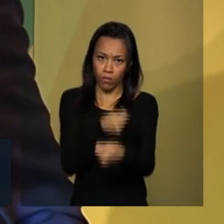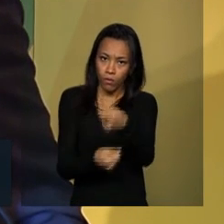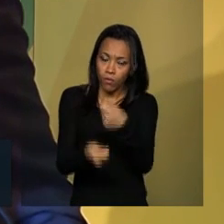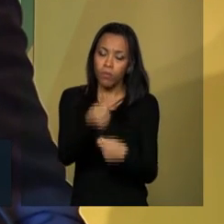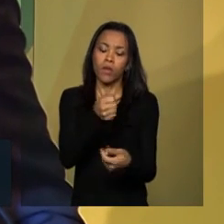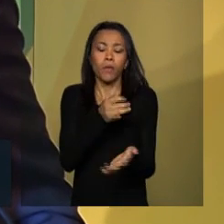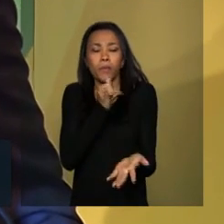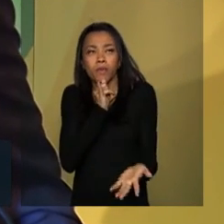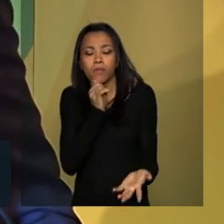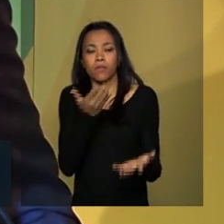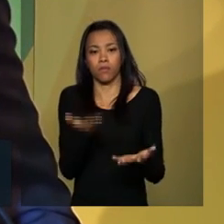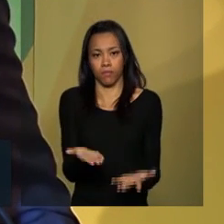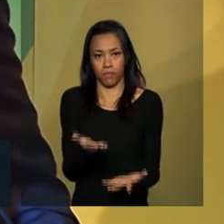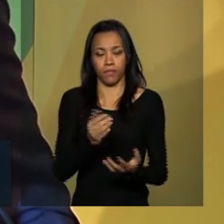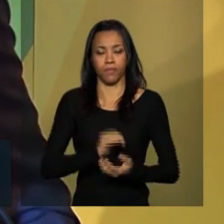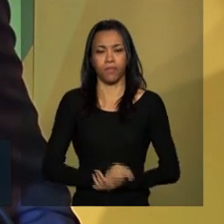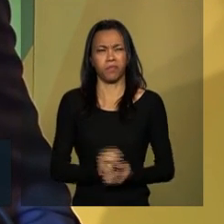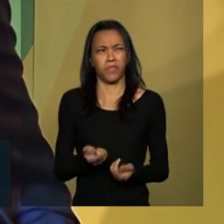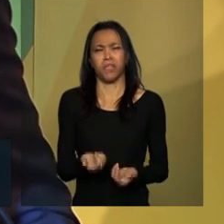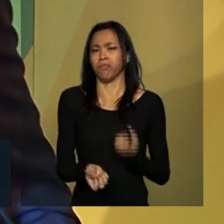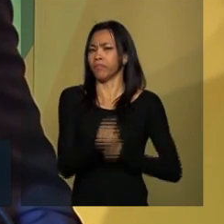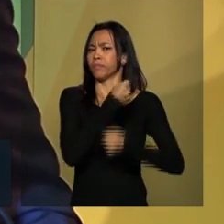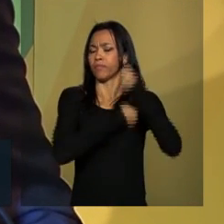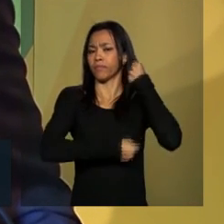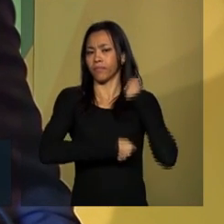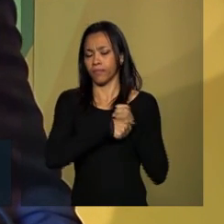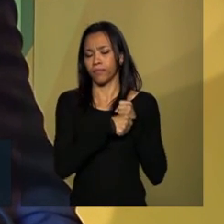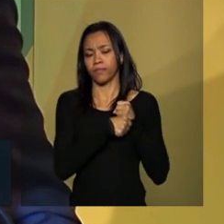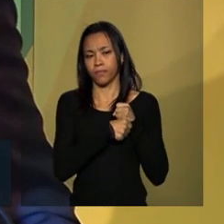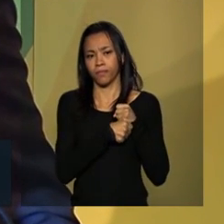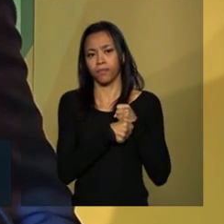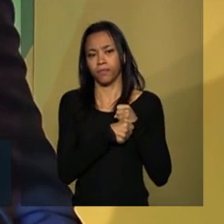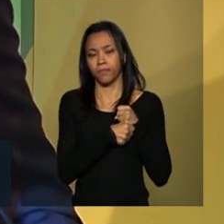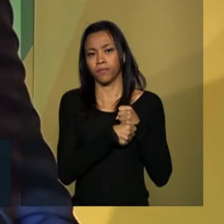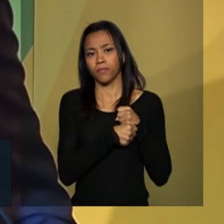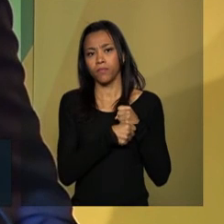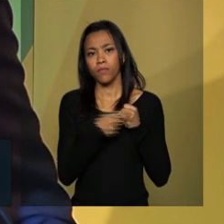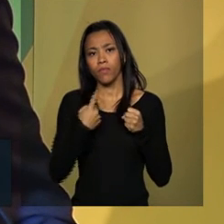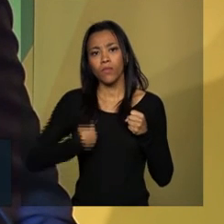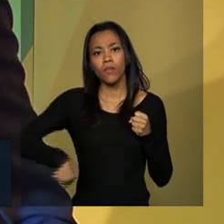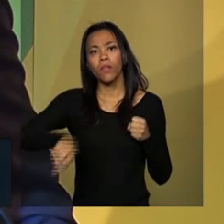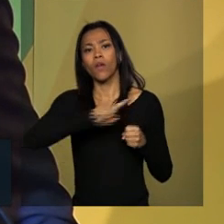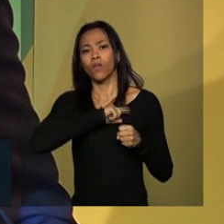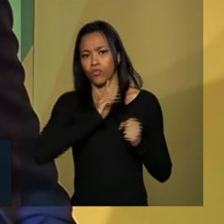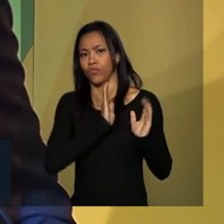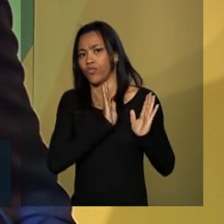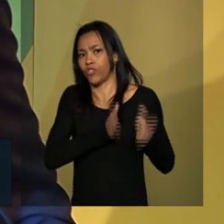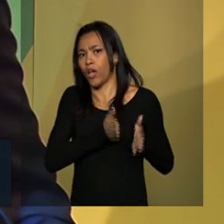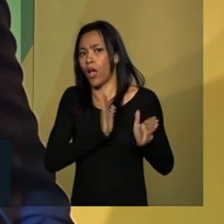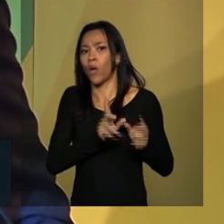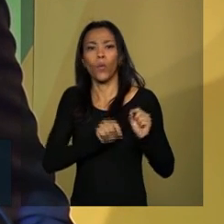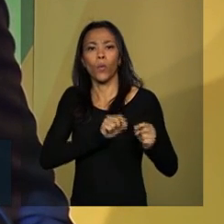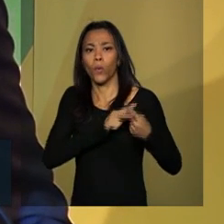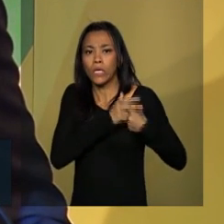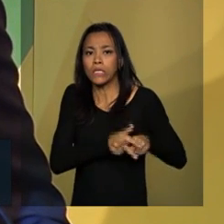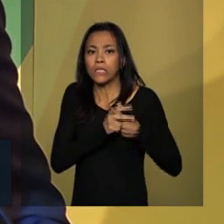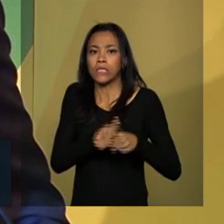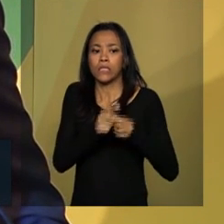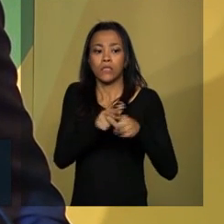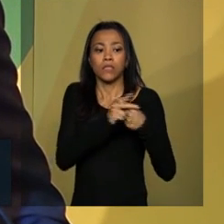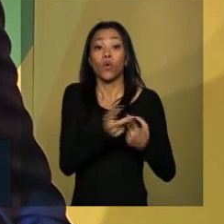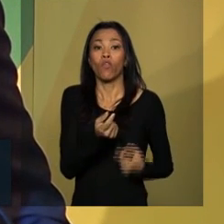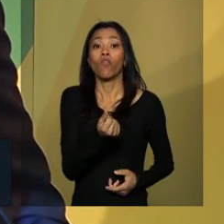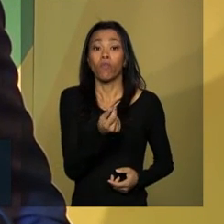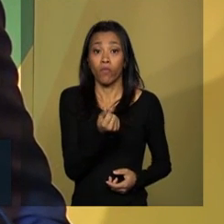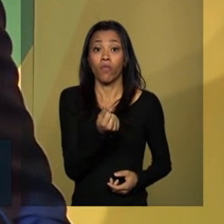alguns exemplos, desde o ano passado, nós temos ajustado o que chamamos dos preços